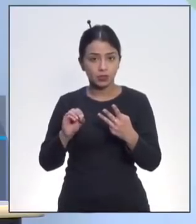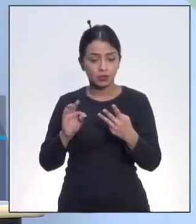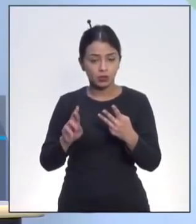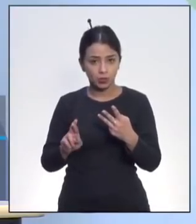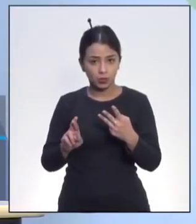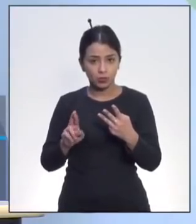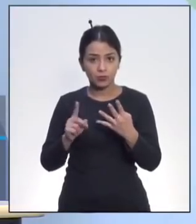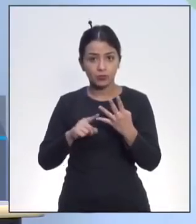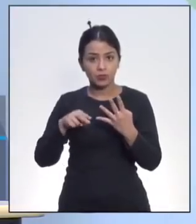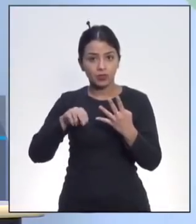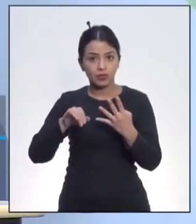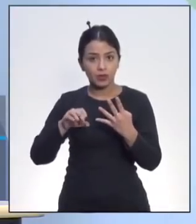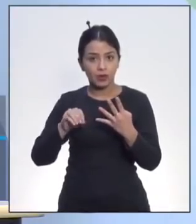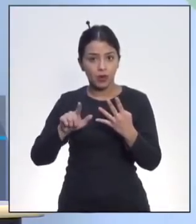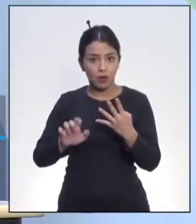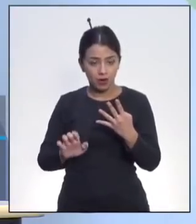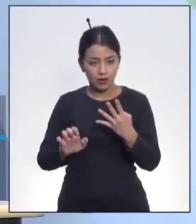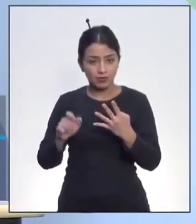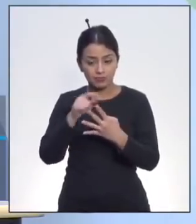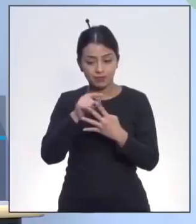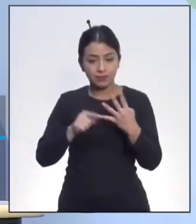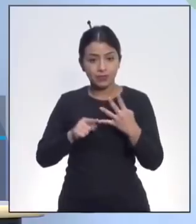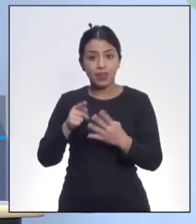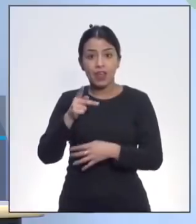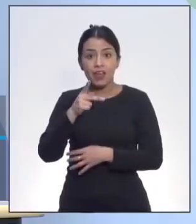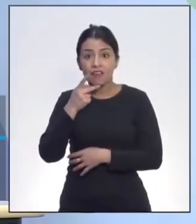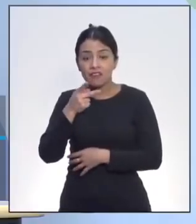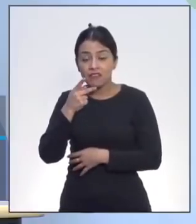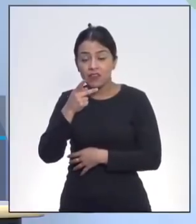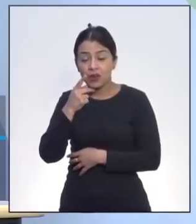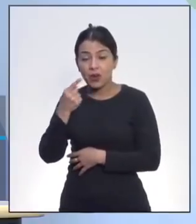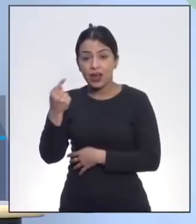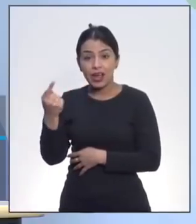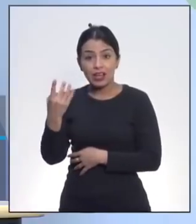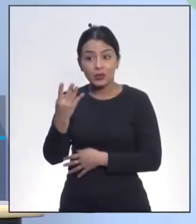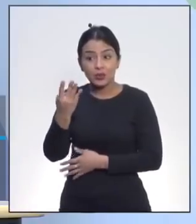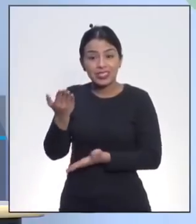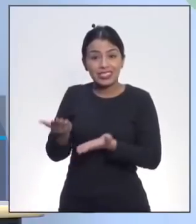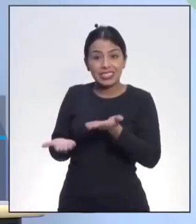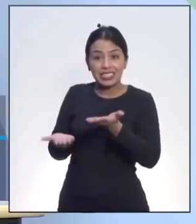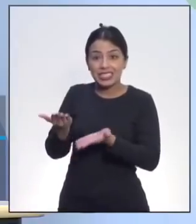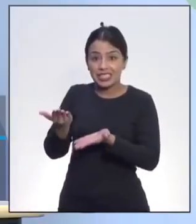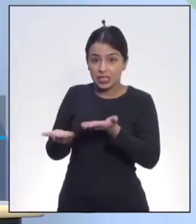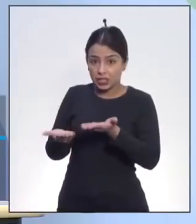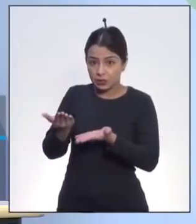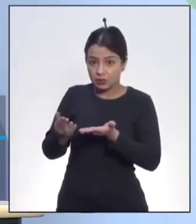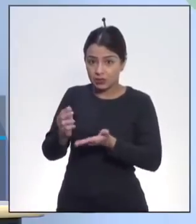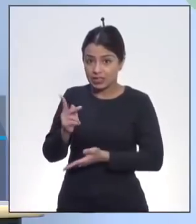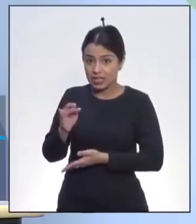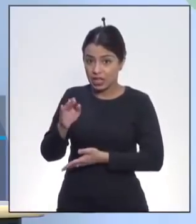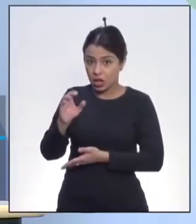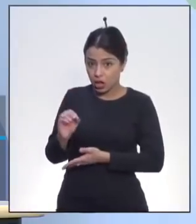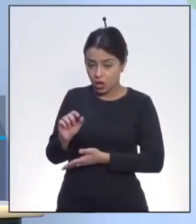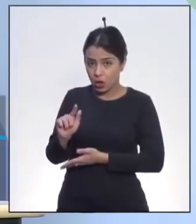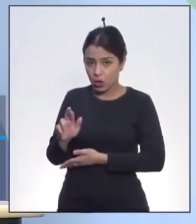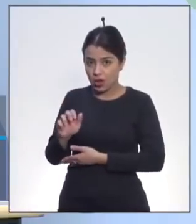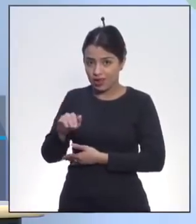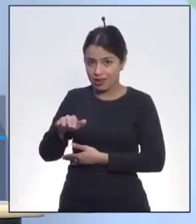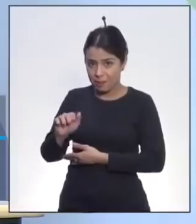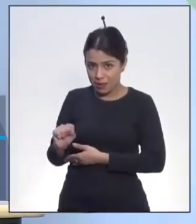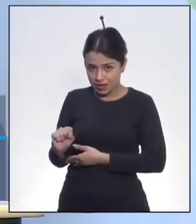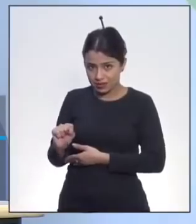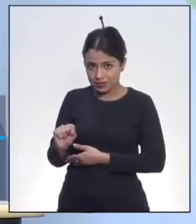a Nicole, disseram que são 14 quilogramas. Certo. Já